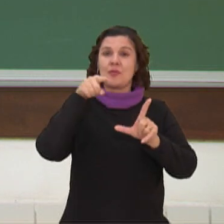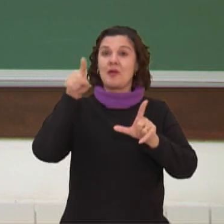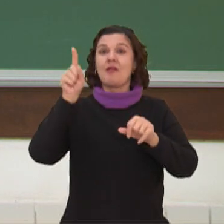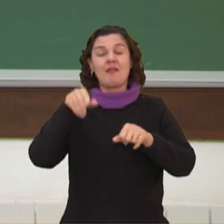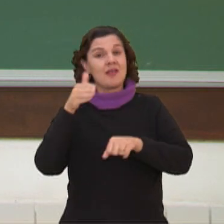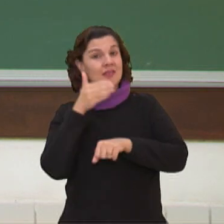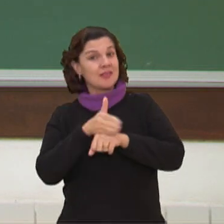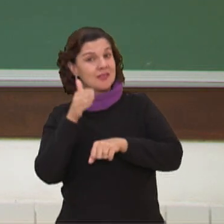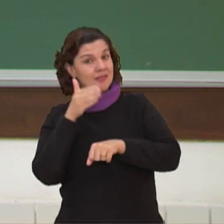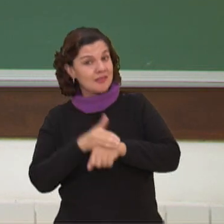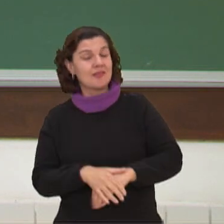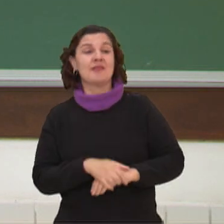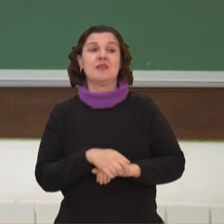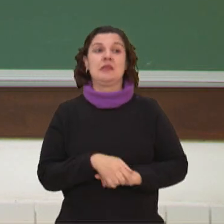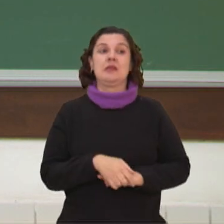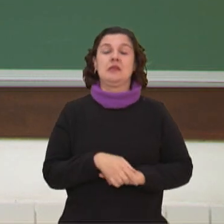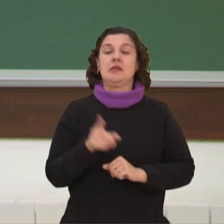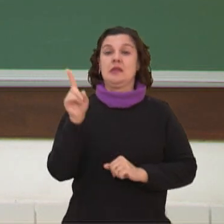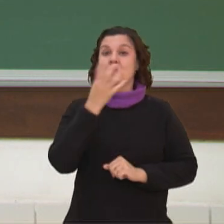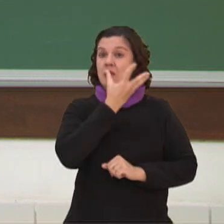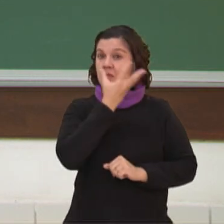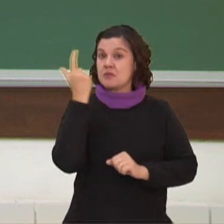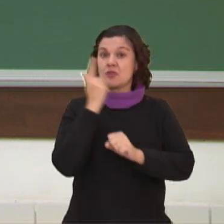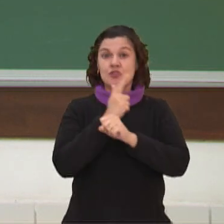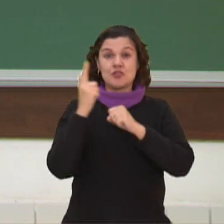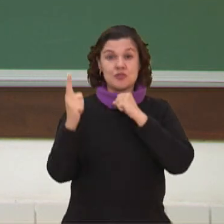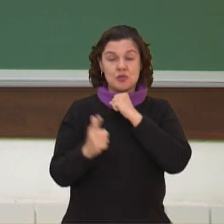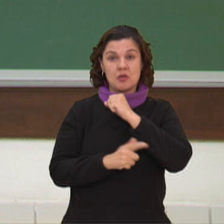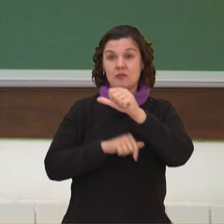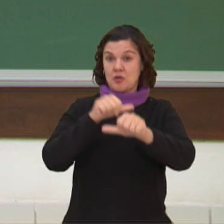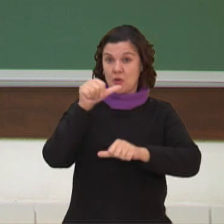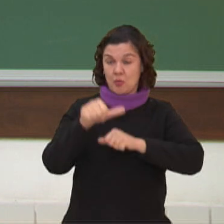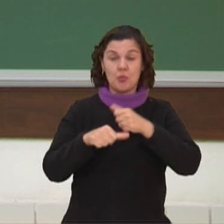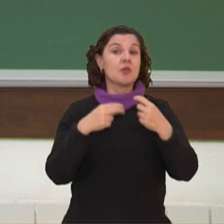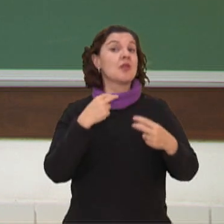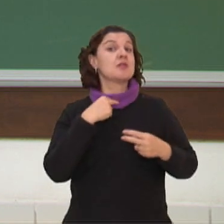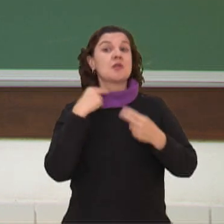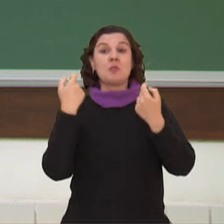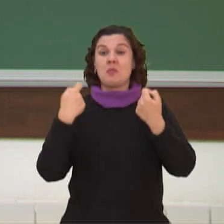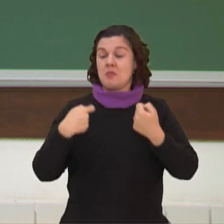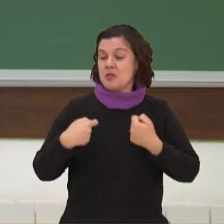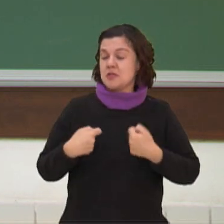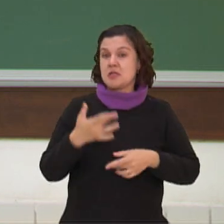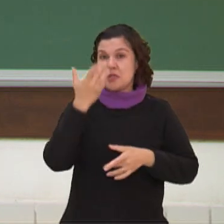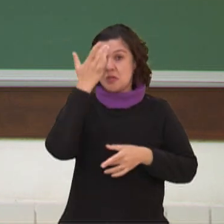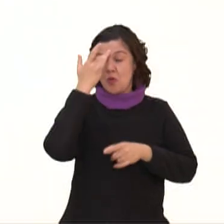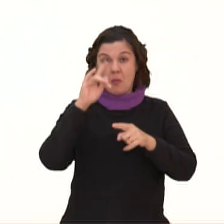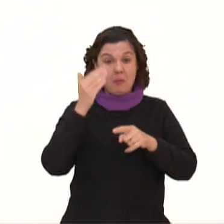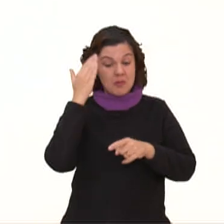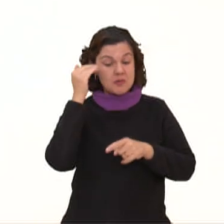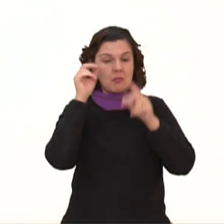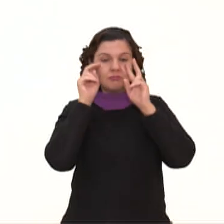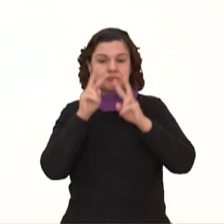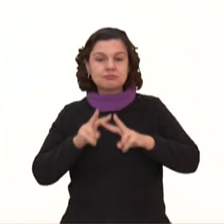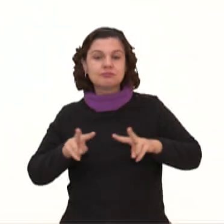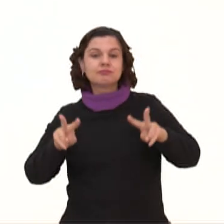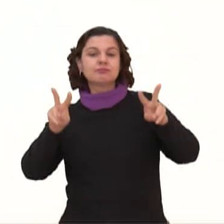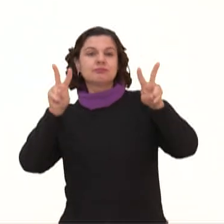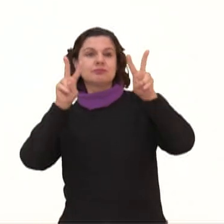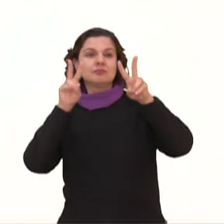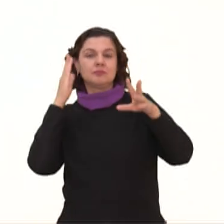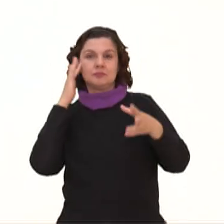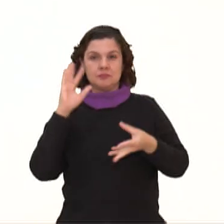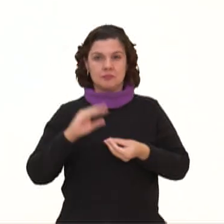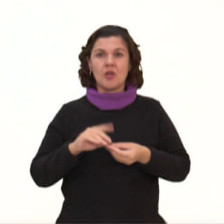treino. E lembre-se que a geografia sempre muda, você não tem que decorá-lo, mas saber ler. Veja lá. O que a gente